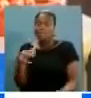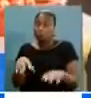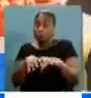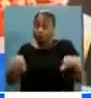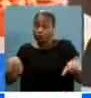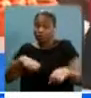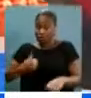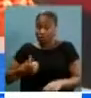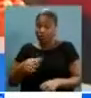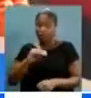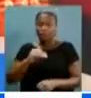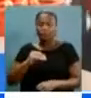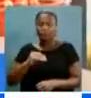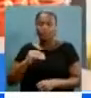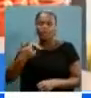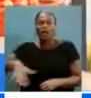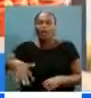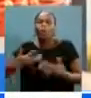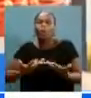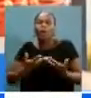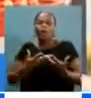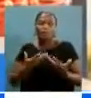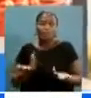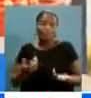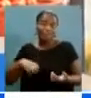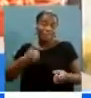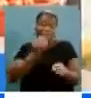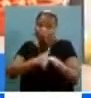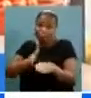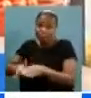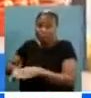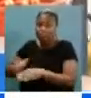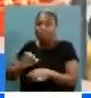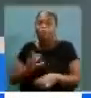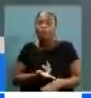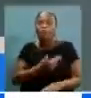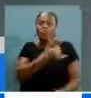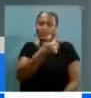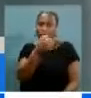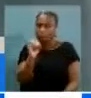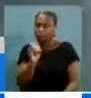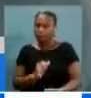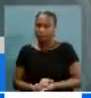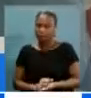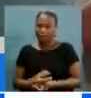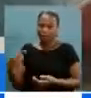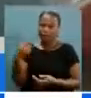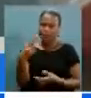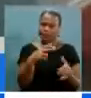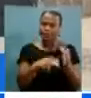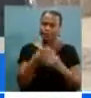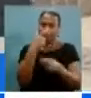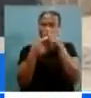caro? Mais caro que isso é pimentão. Bacana. 250. As reclamações chegam